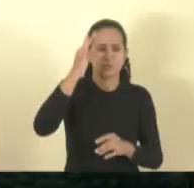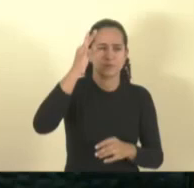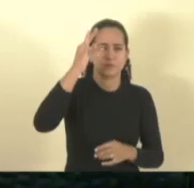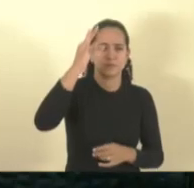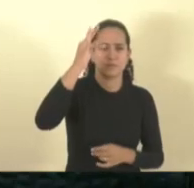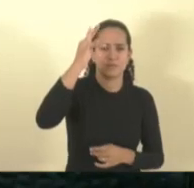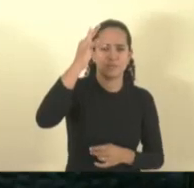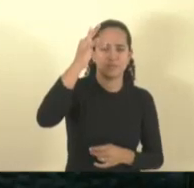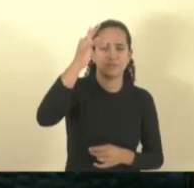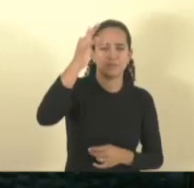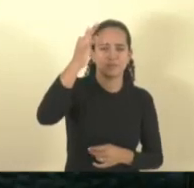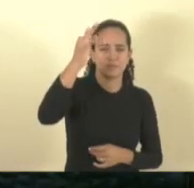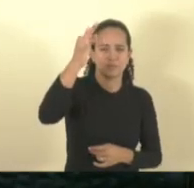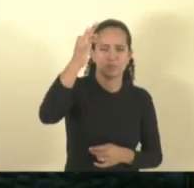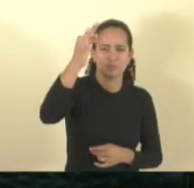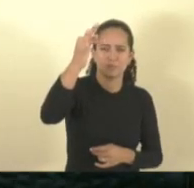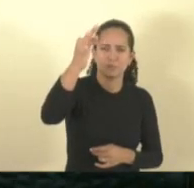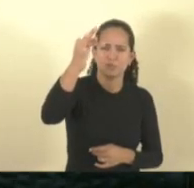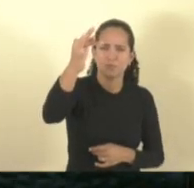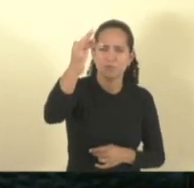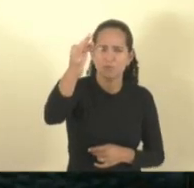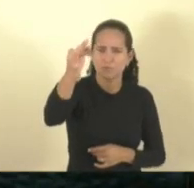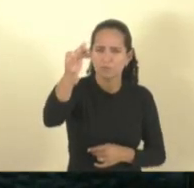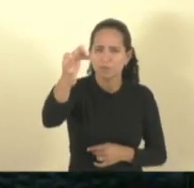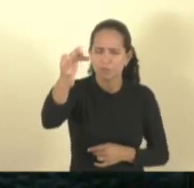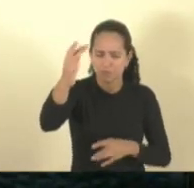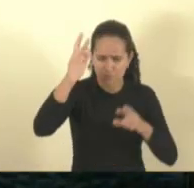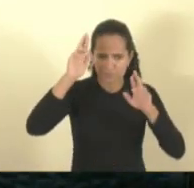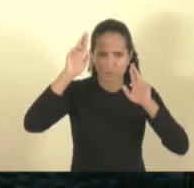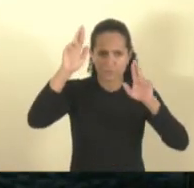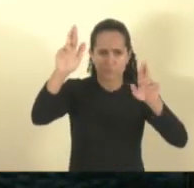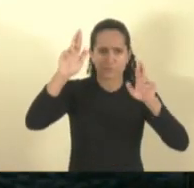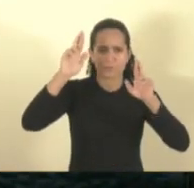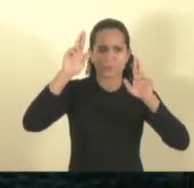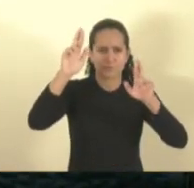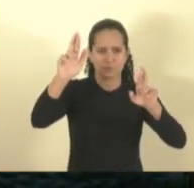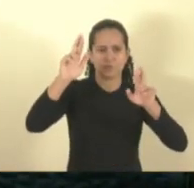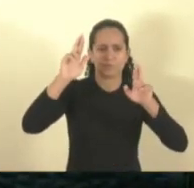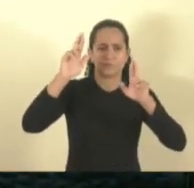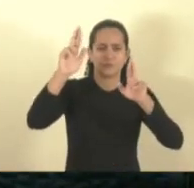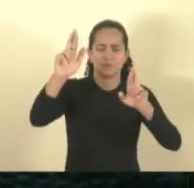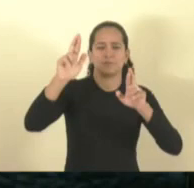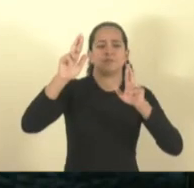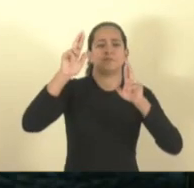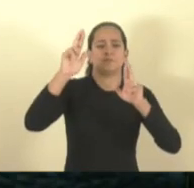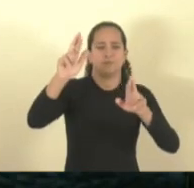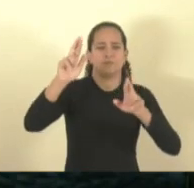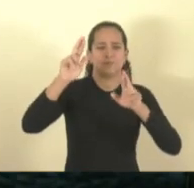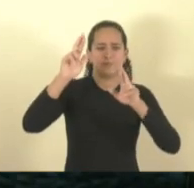presente, em busca de um futuro esperançoso.